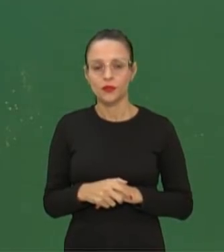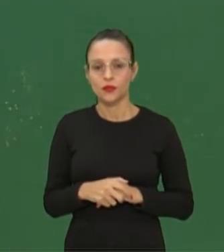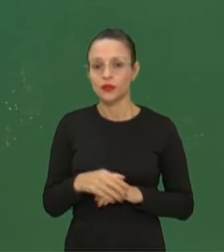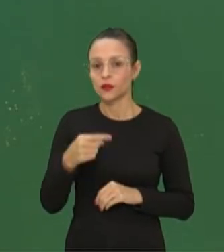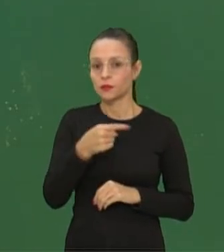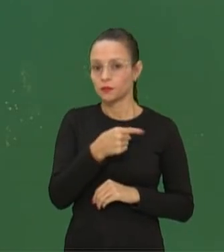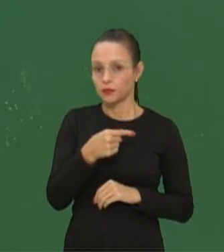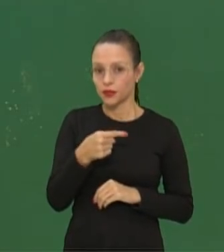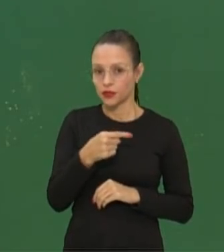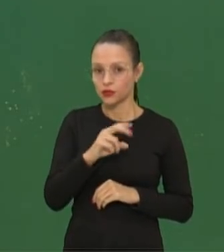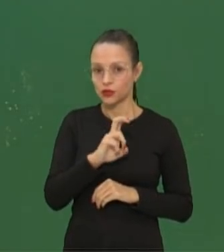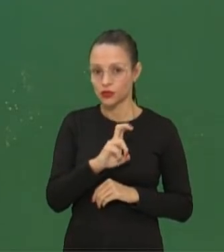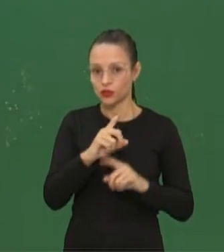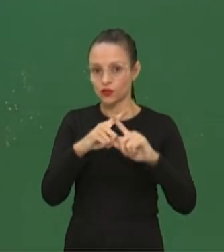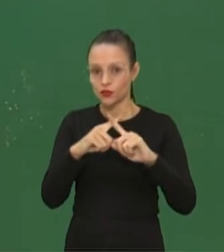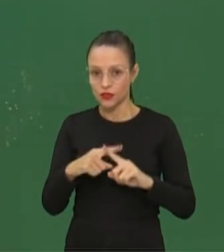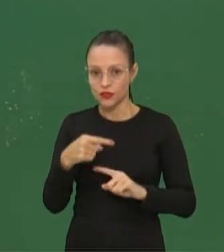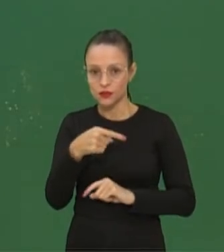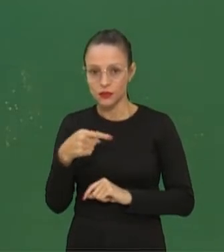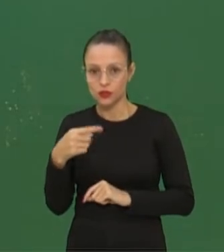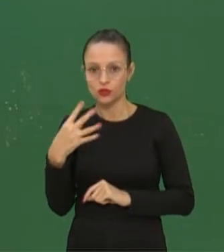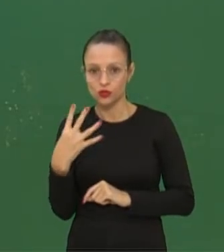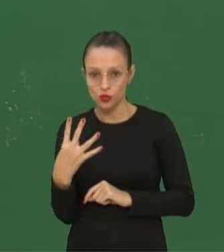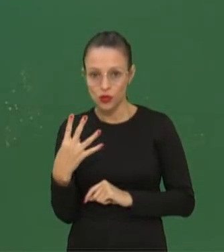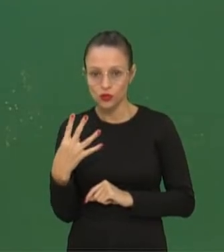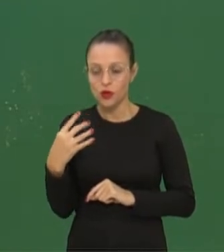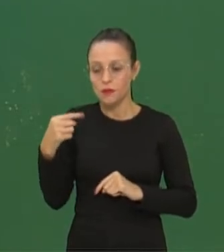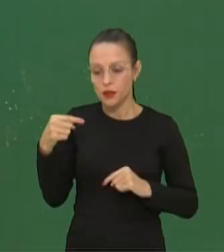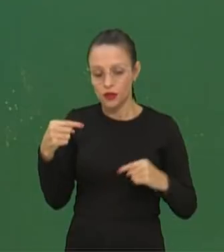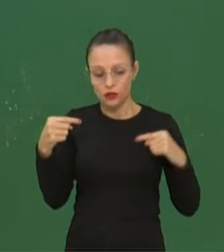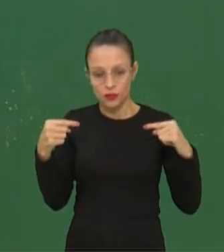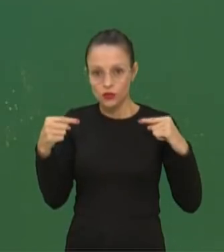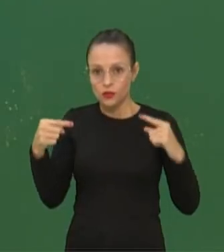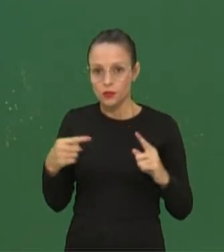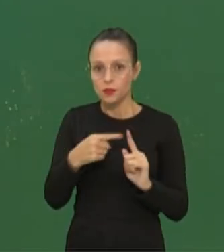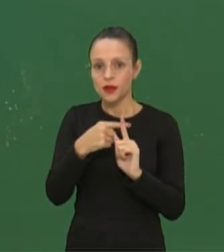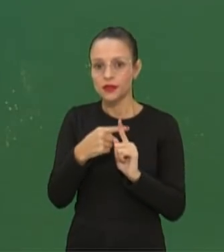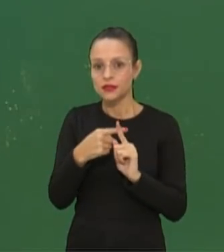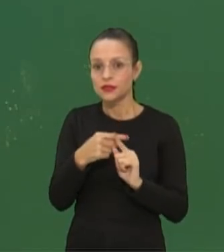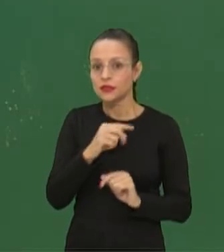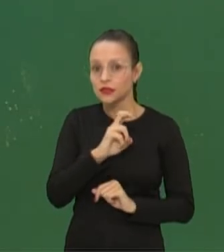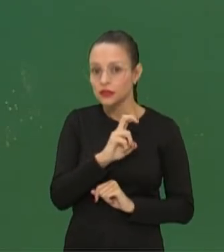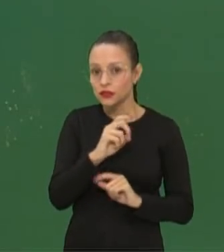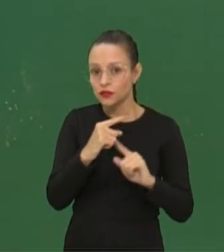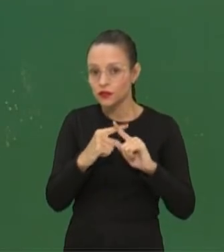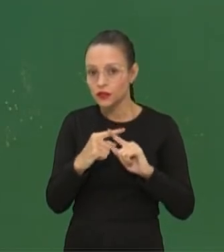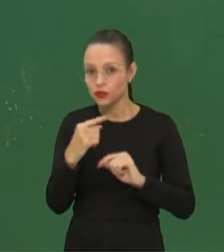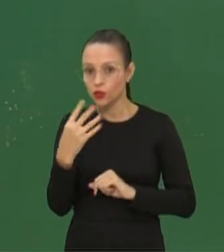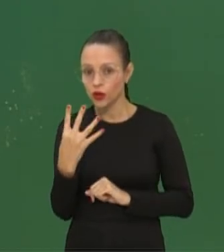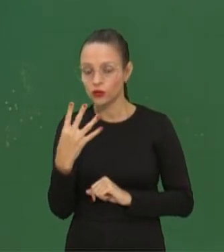Menos 5 vezes menos 4, menos com menos é mais, e 5 vezes 4 é 20.